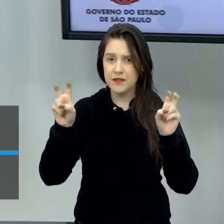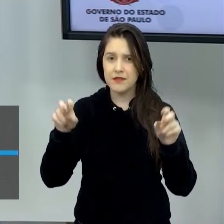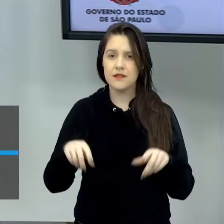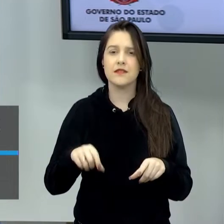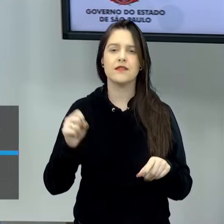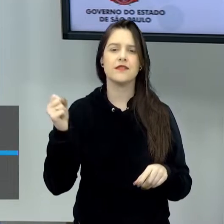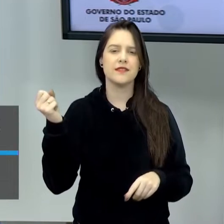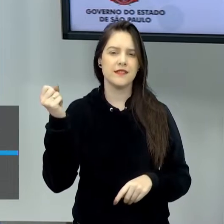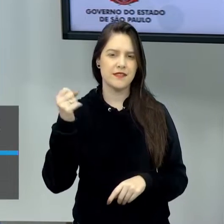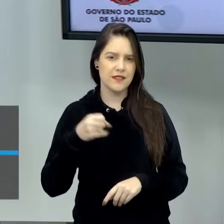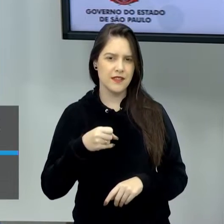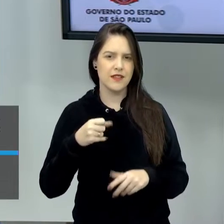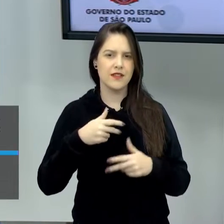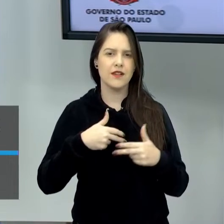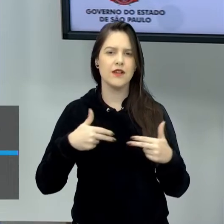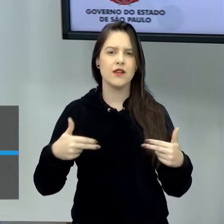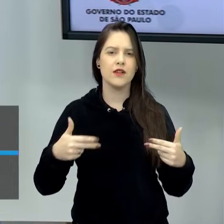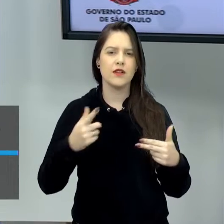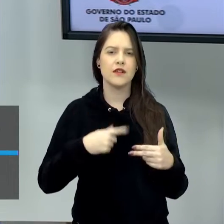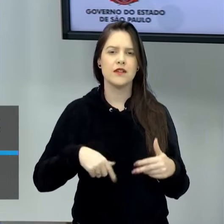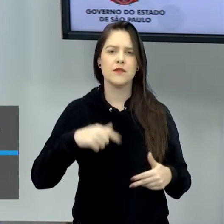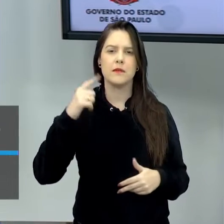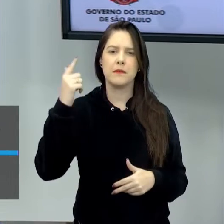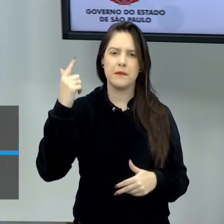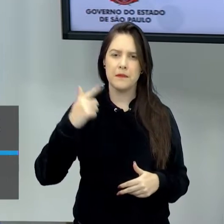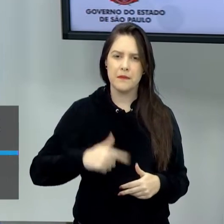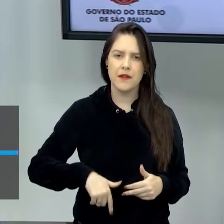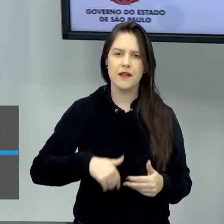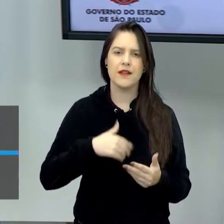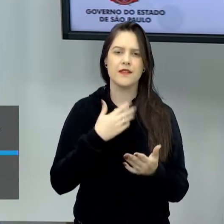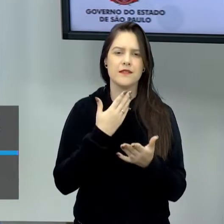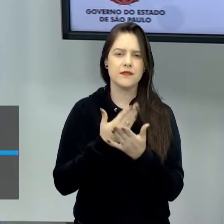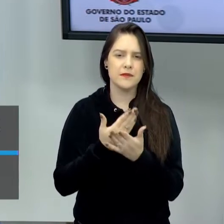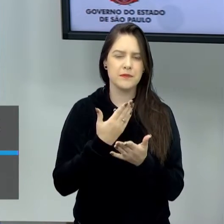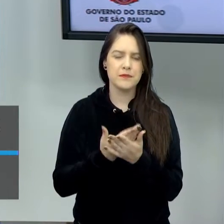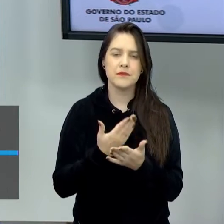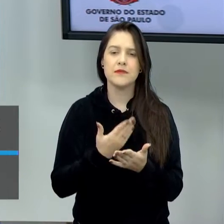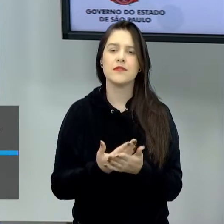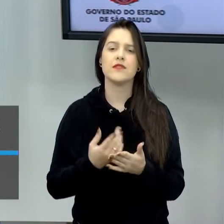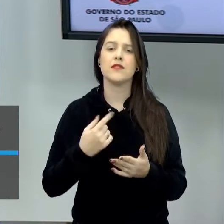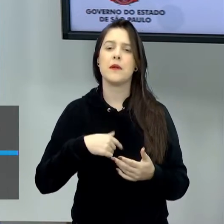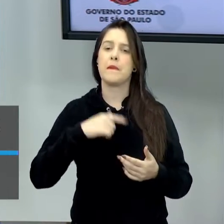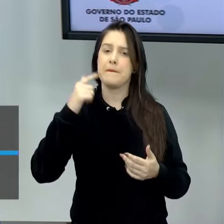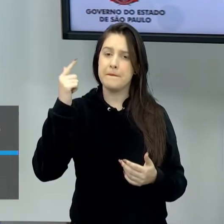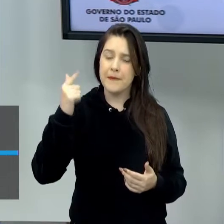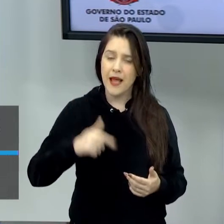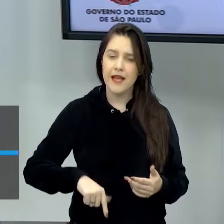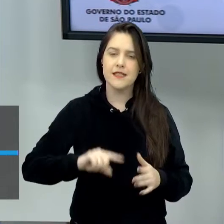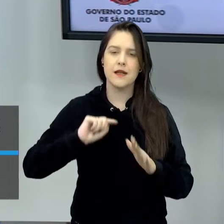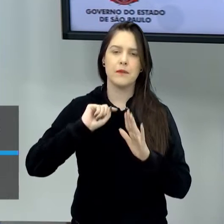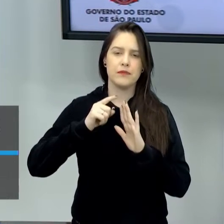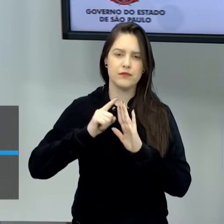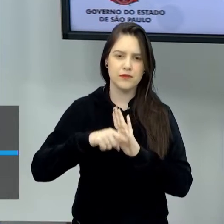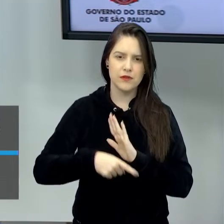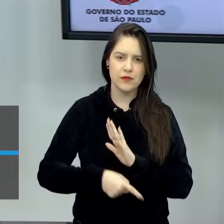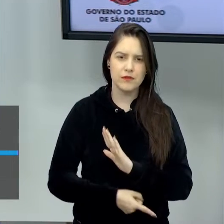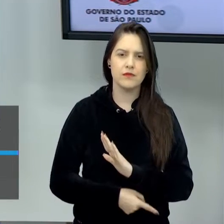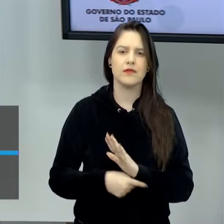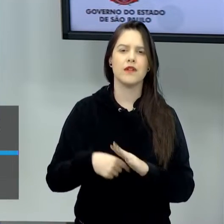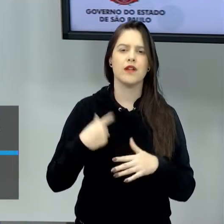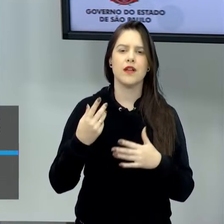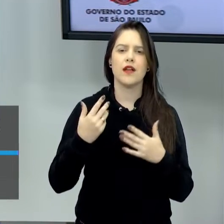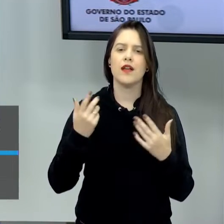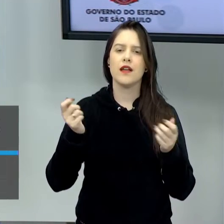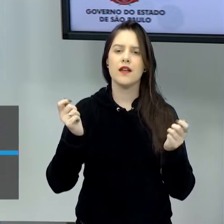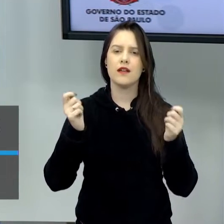tem todo sentido, assim como nos demais componentes aí, também nos demais aprofundamentos, se caso